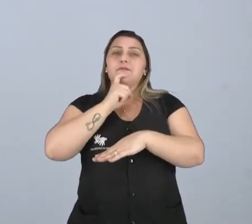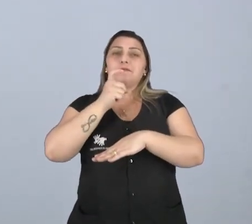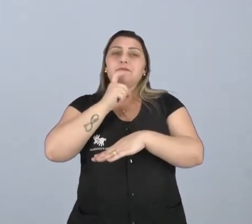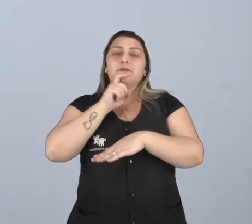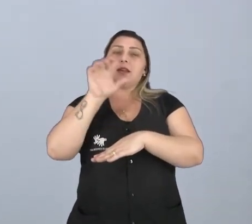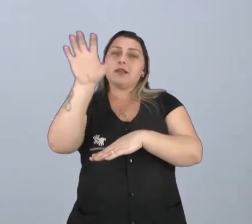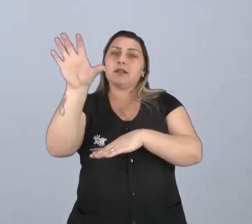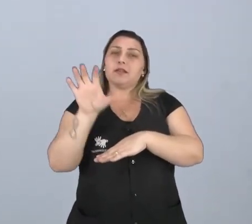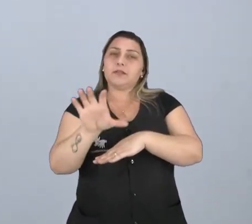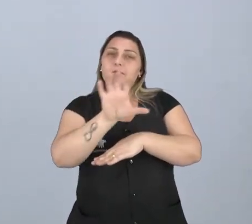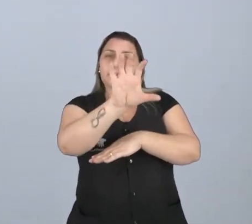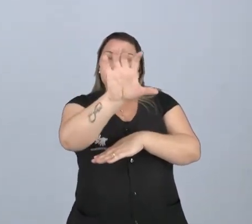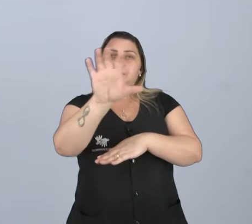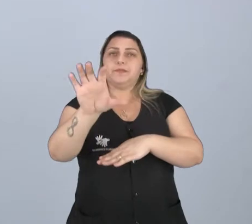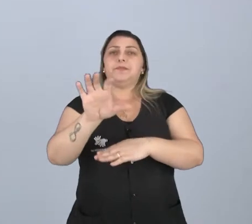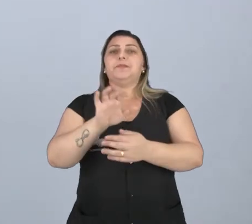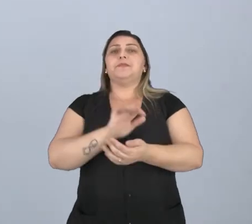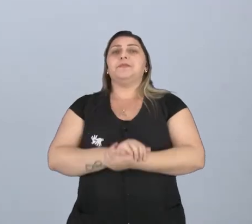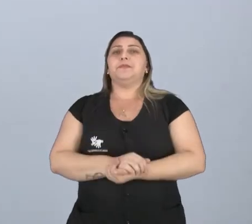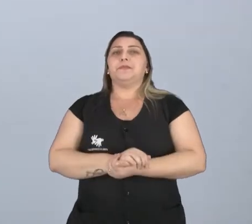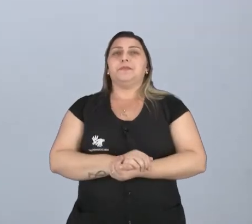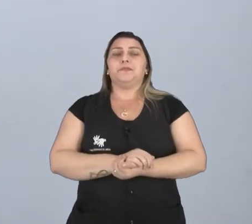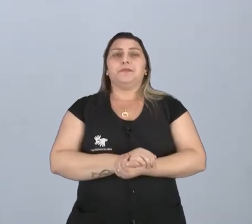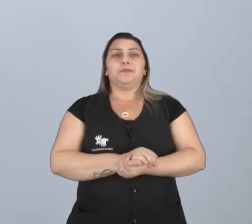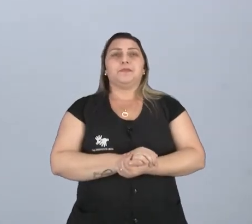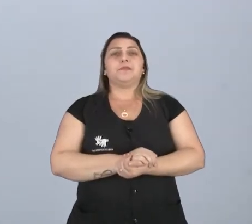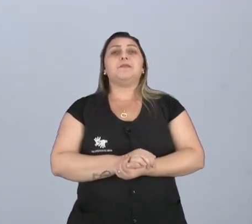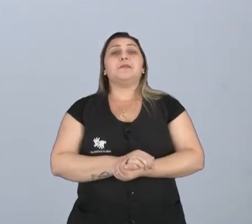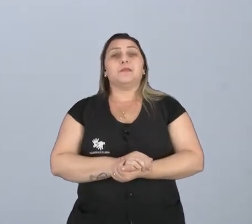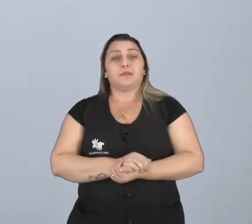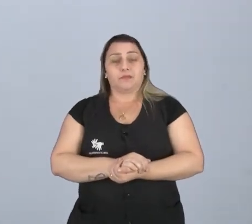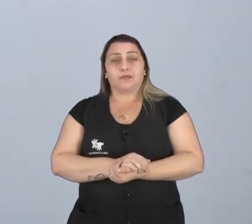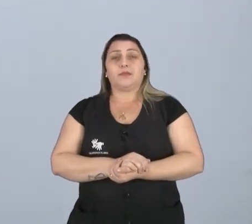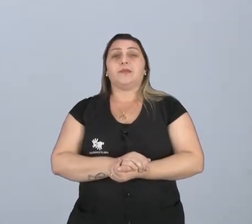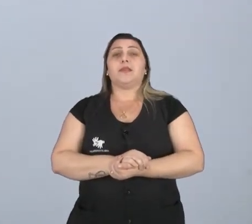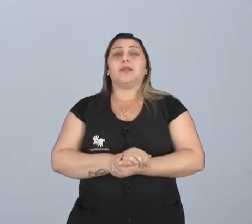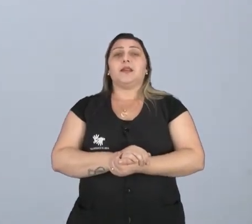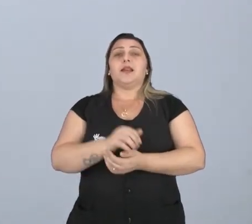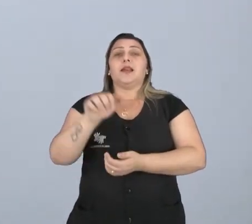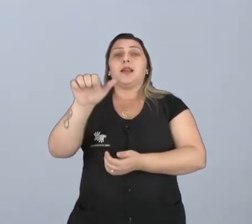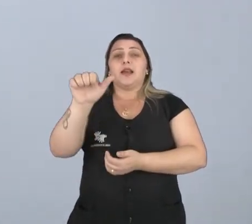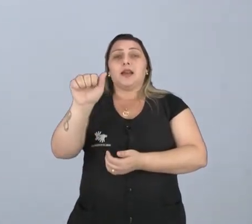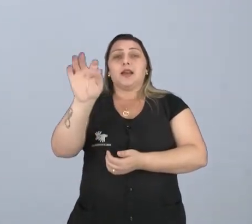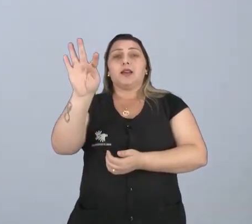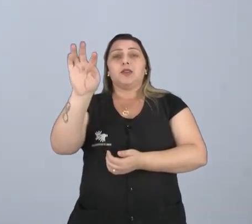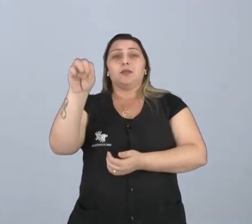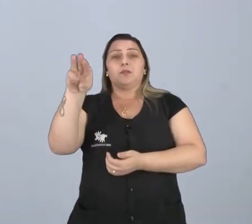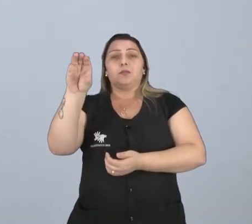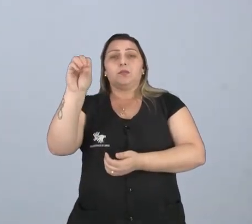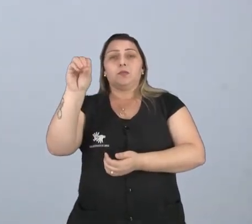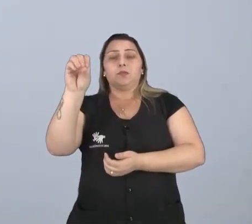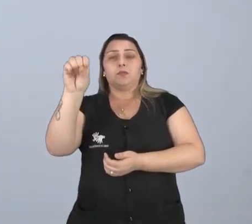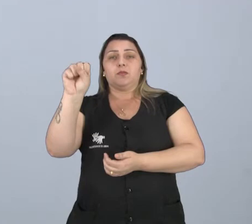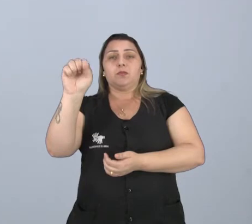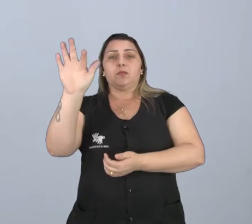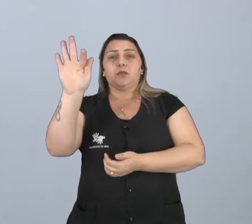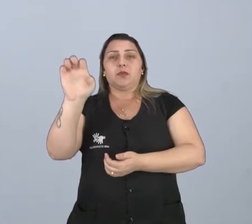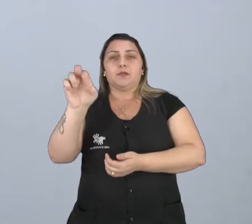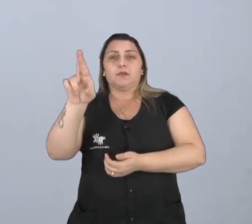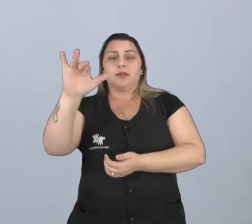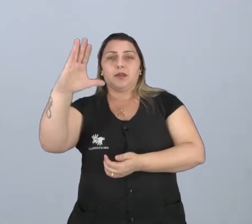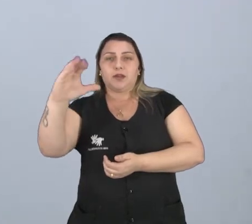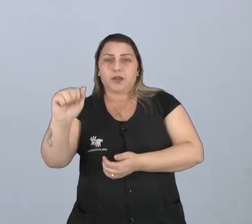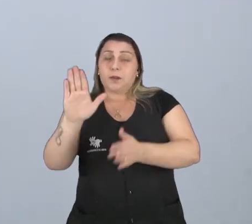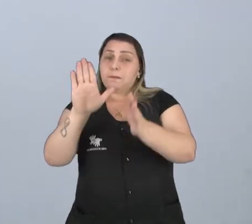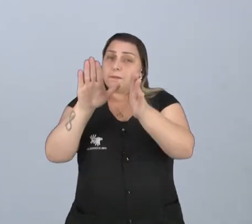será o seu clima, tá? Isso tem a ver com a pressão atmosférica, né? Aquela região que está mais elevada, ela está submetida a uma pressão